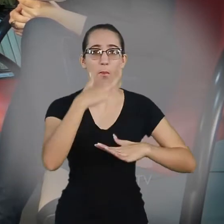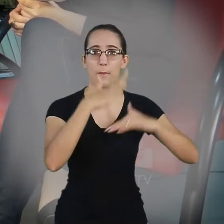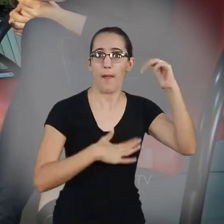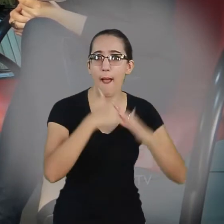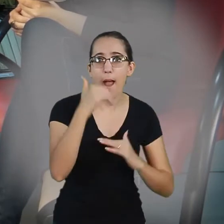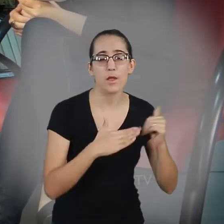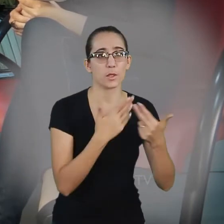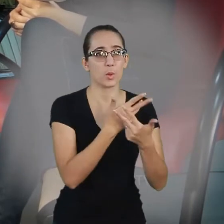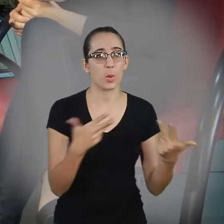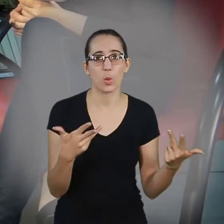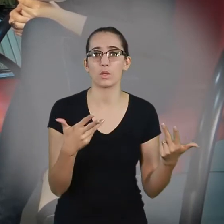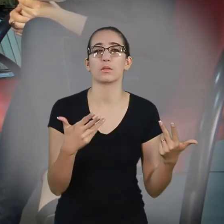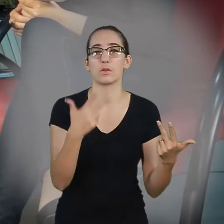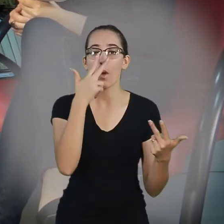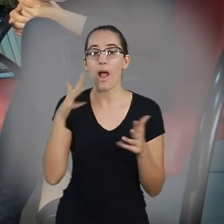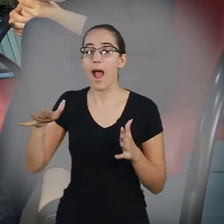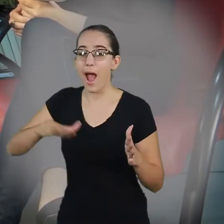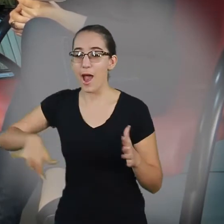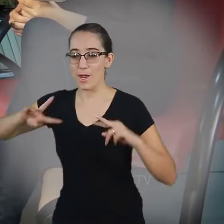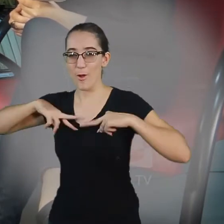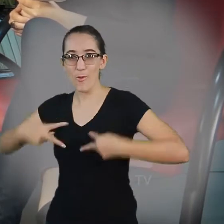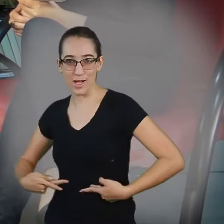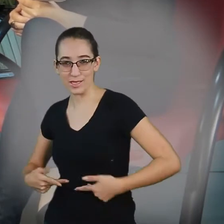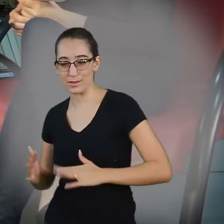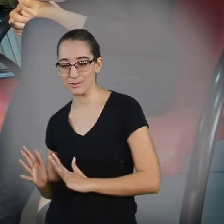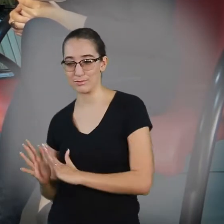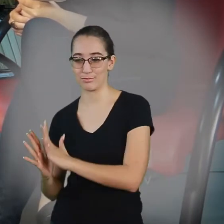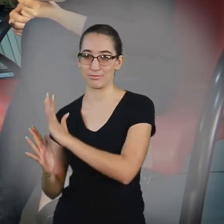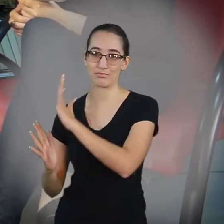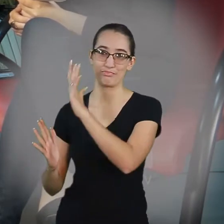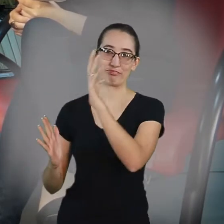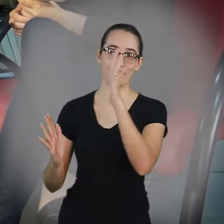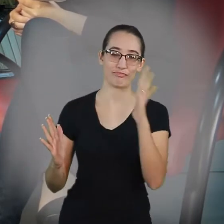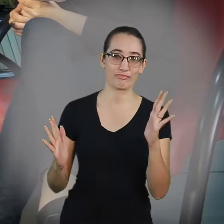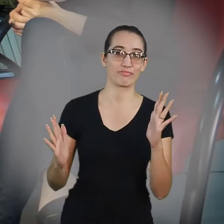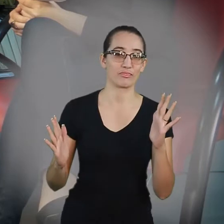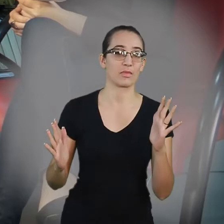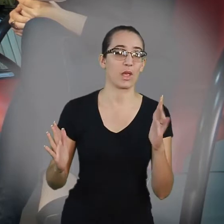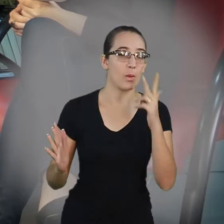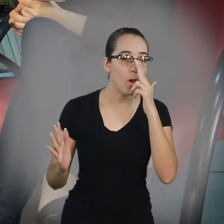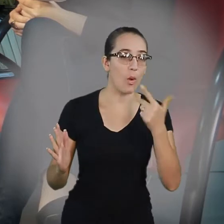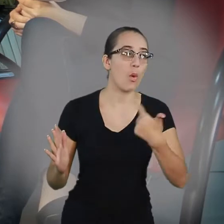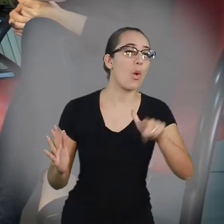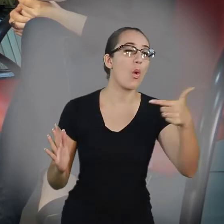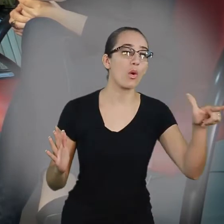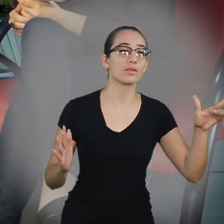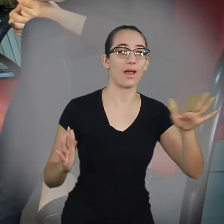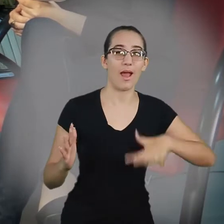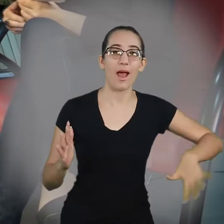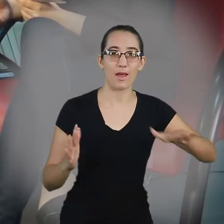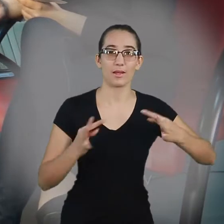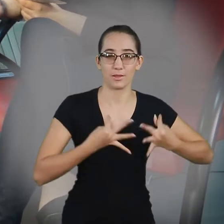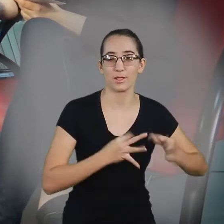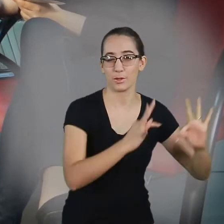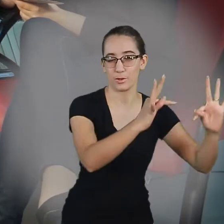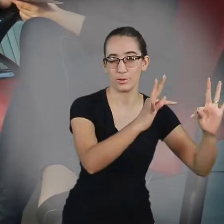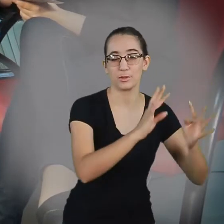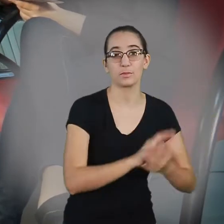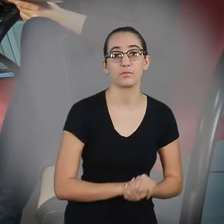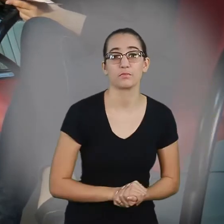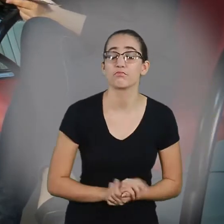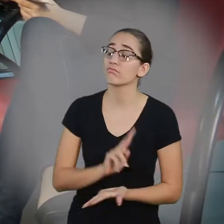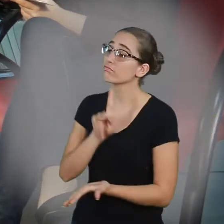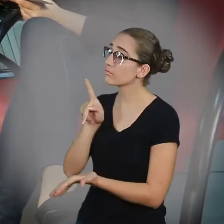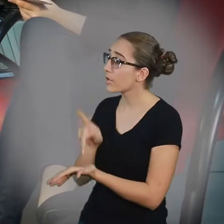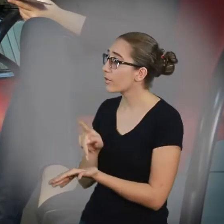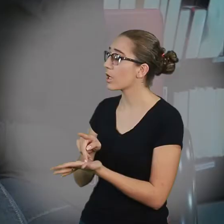as humanidades até as inúmeras áreas tecnológicas, né? Eu ia justamente lhe perguntar